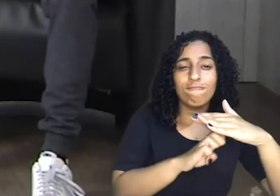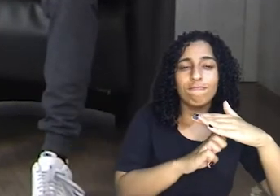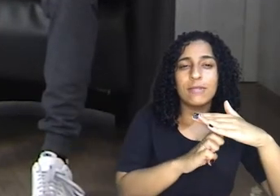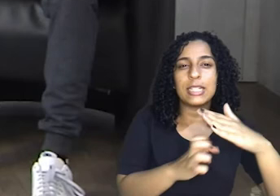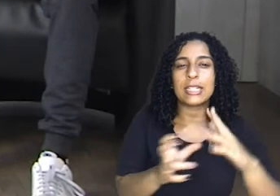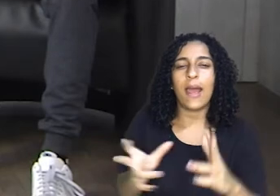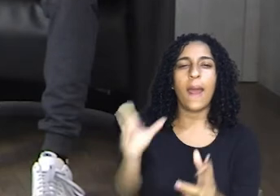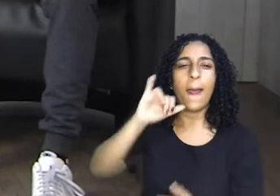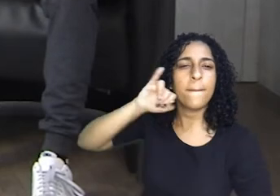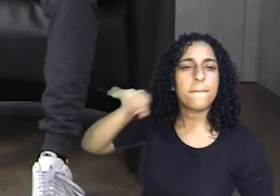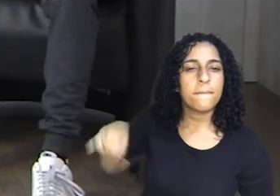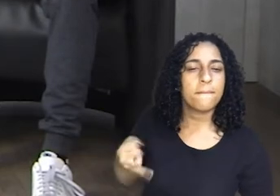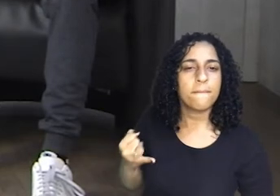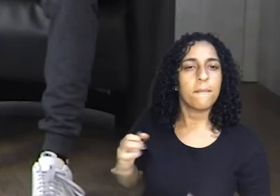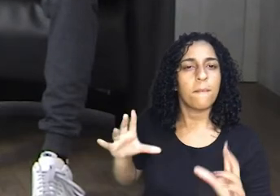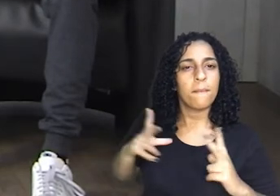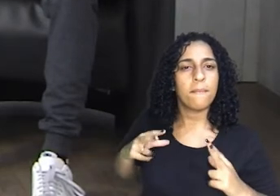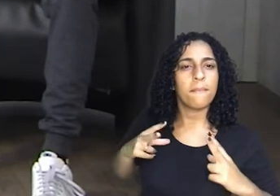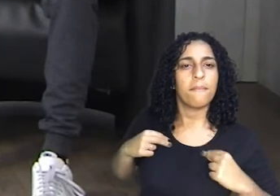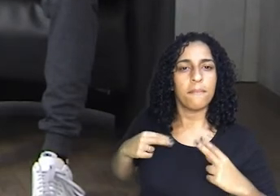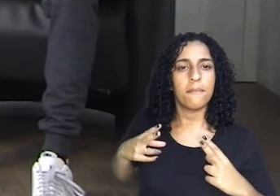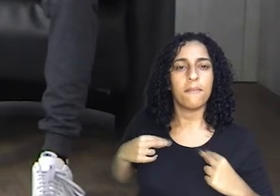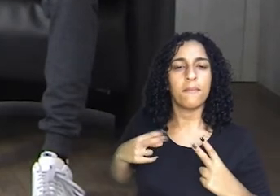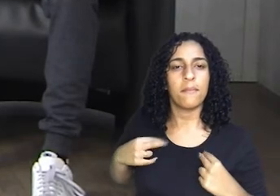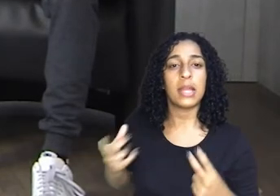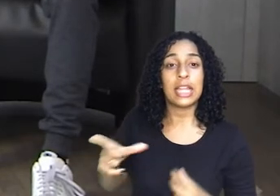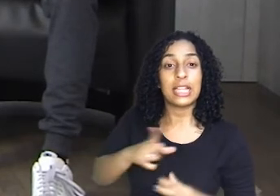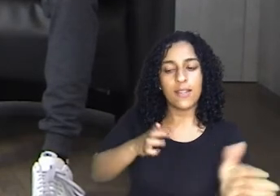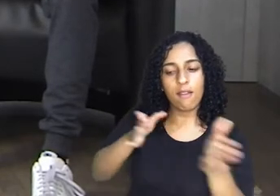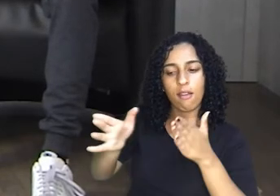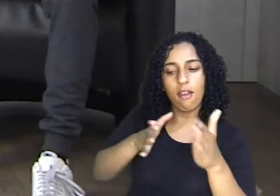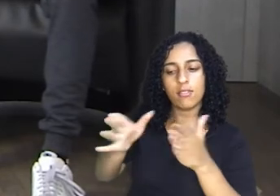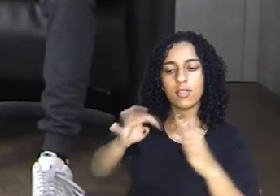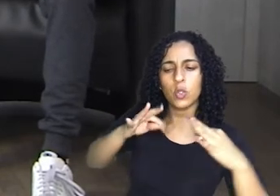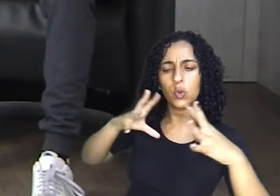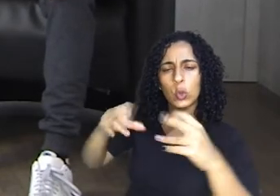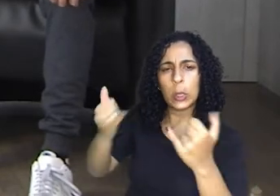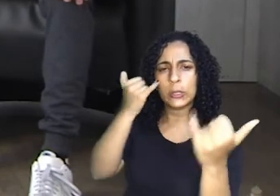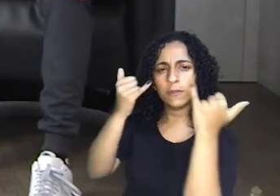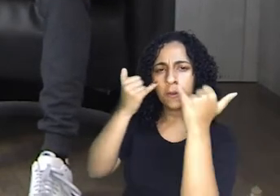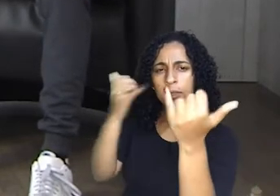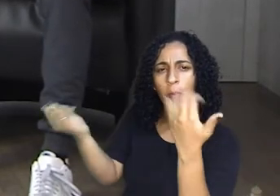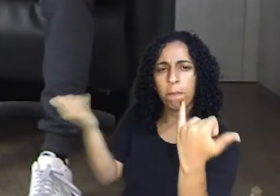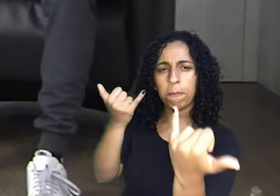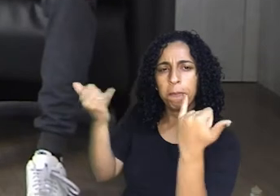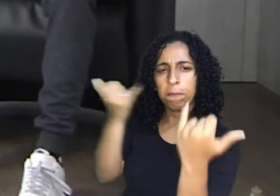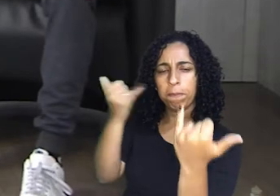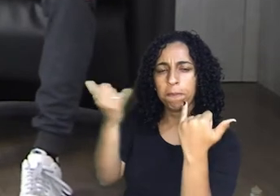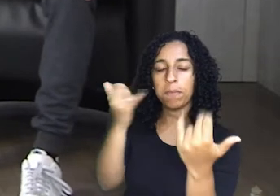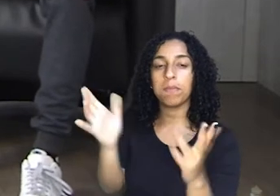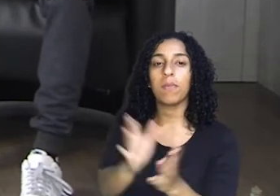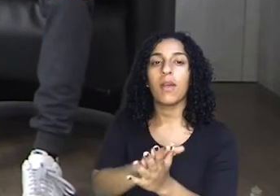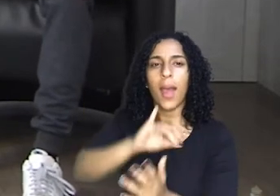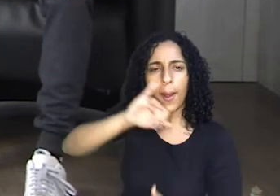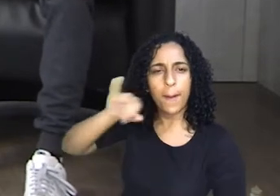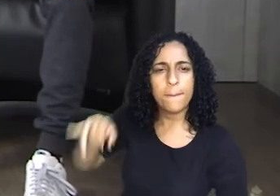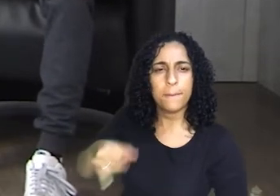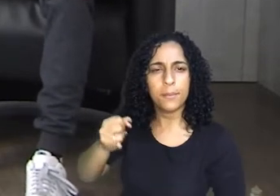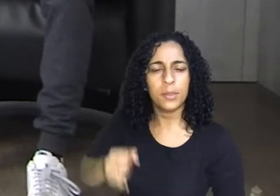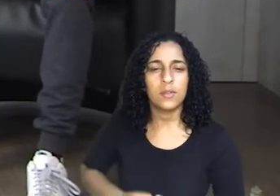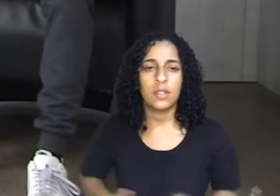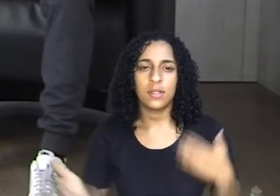qual vantagem que a estabelecida pelas empresas a partir do momento que elas têm acesso a os nossos dados então é